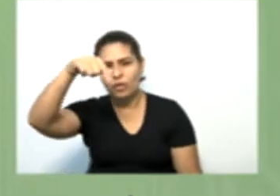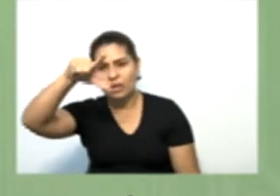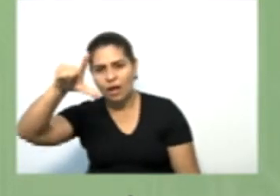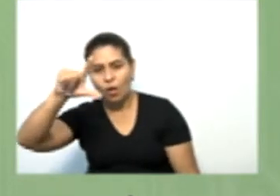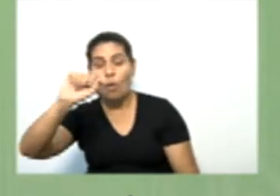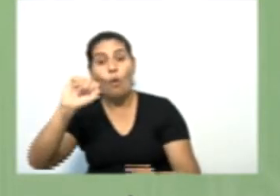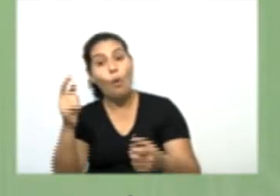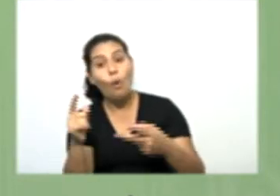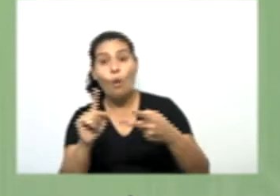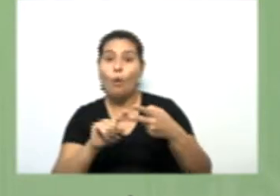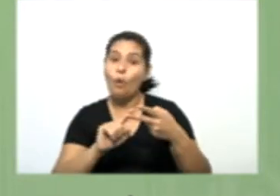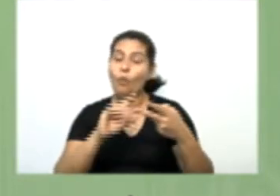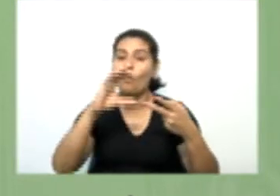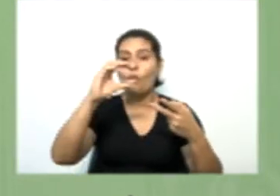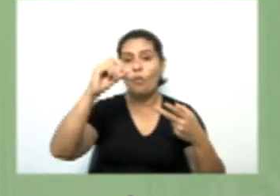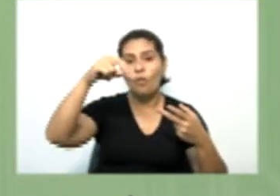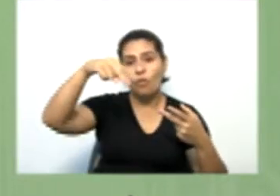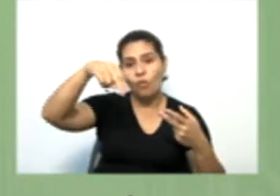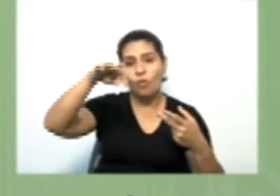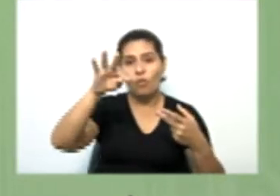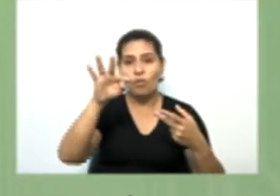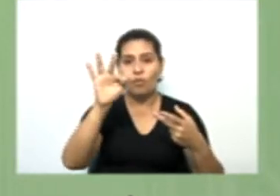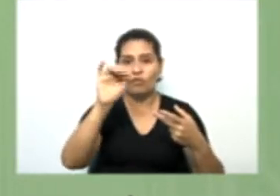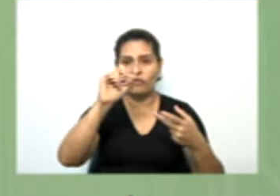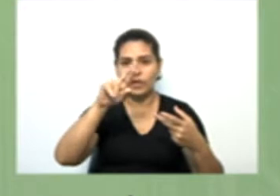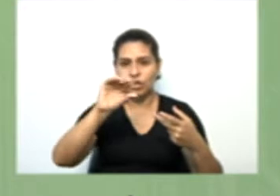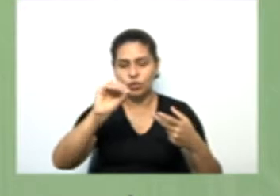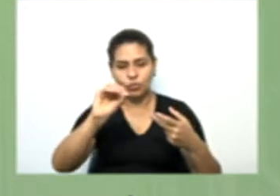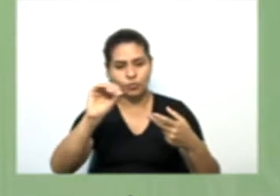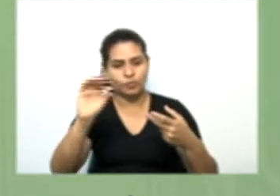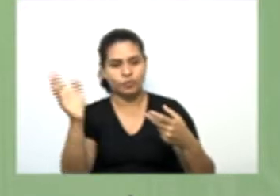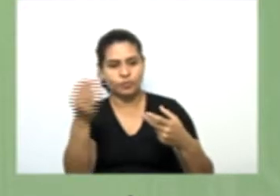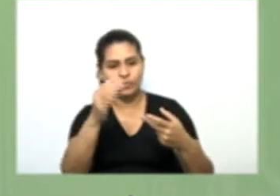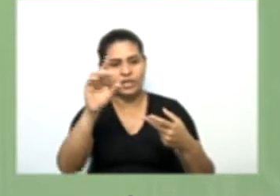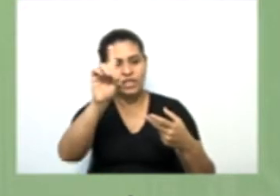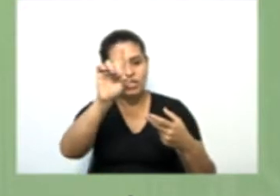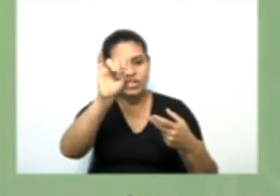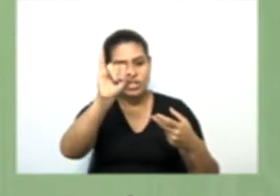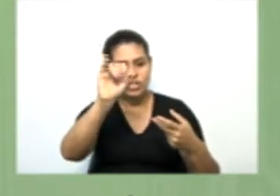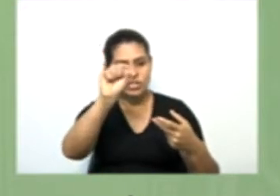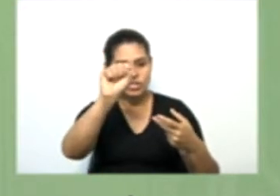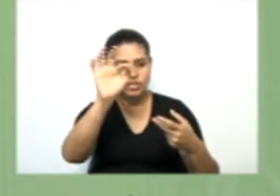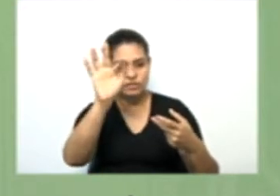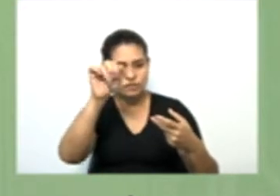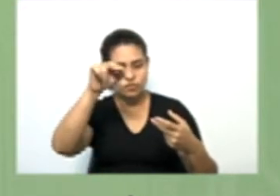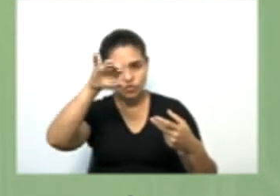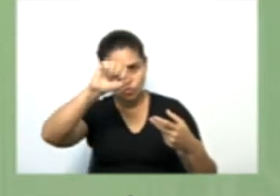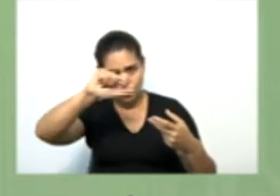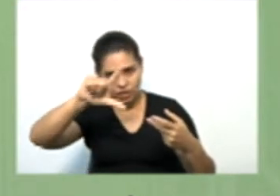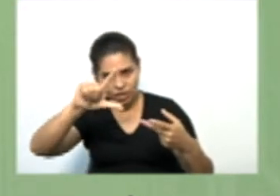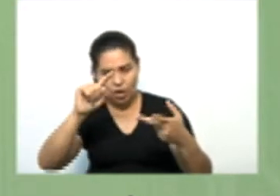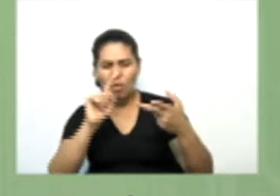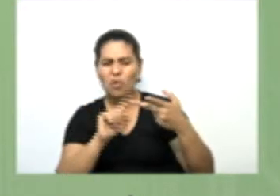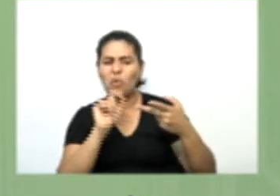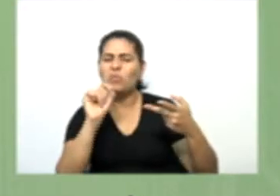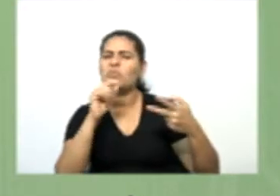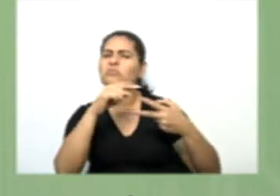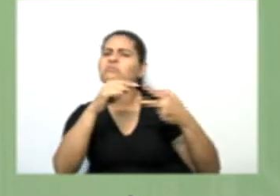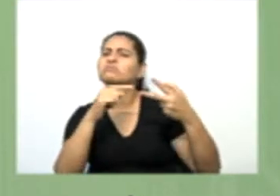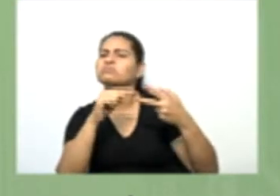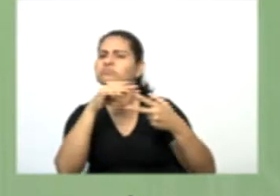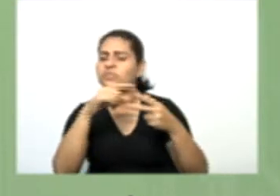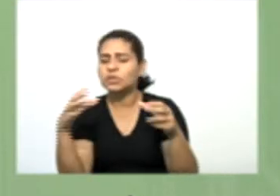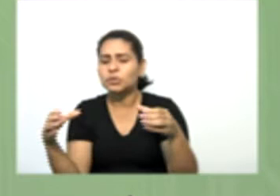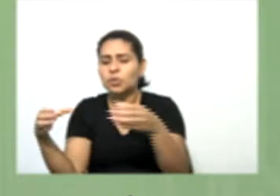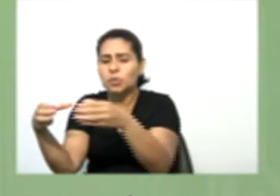conflito funcional, conforme está apresentando aqui no slide, ele é formado a partir das tarefas e processos dentro de um